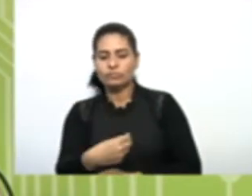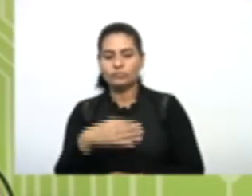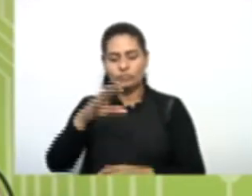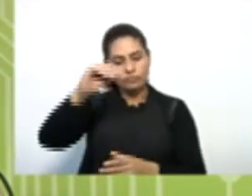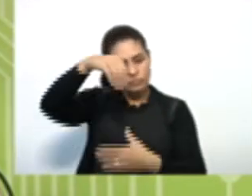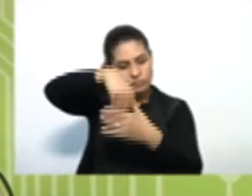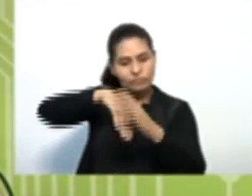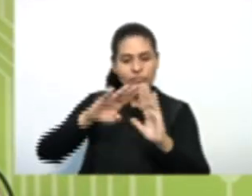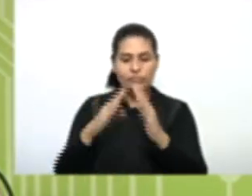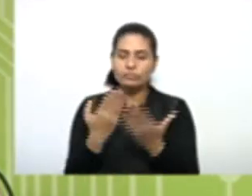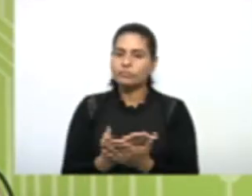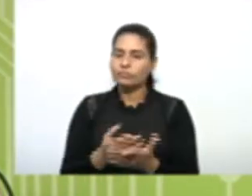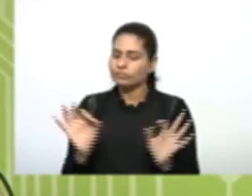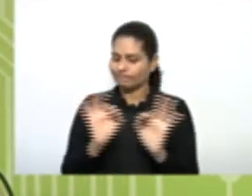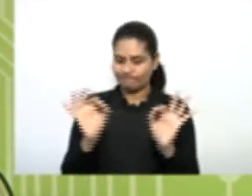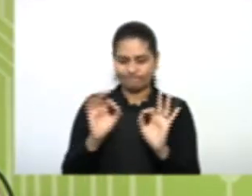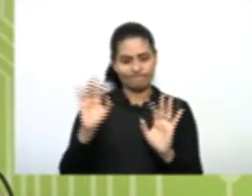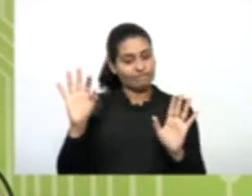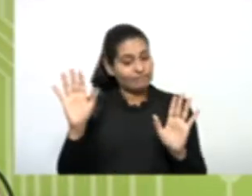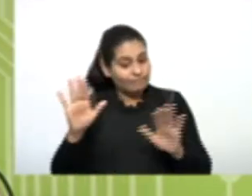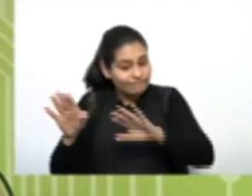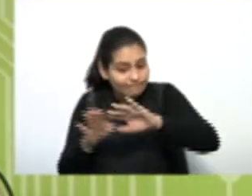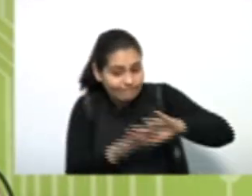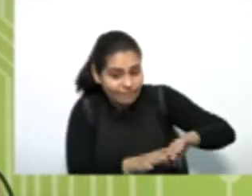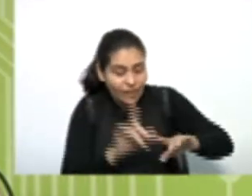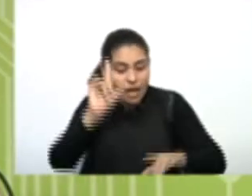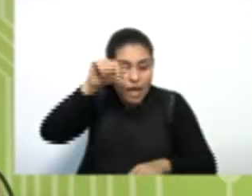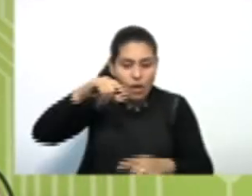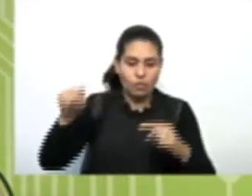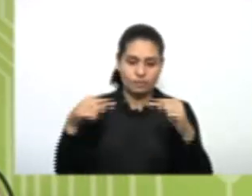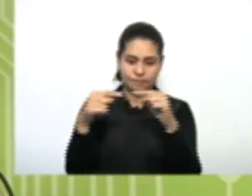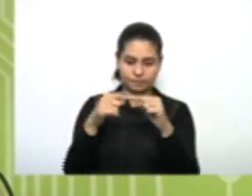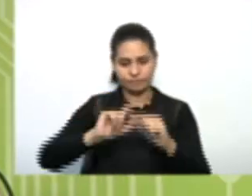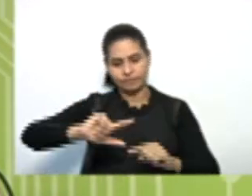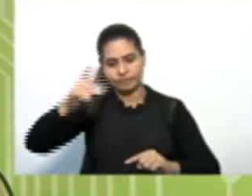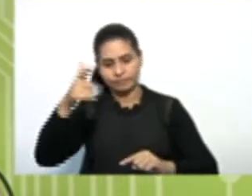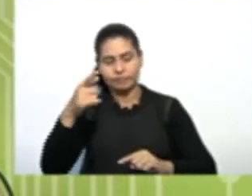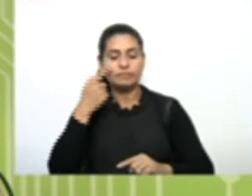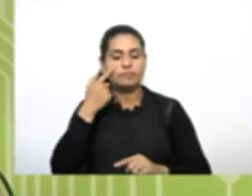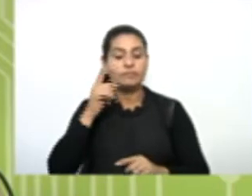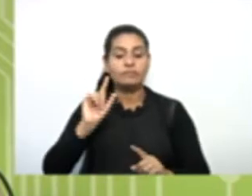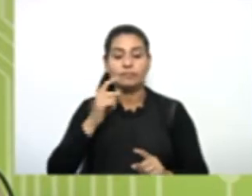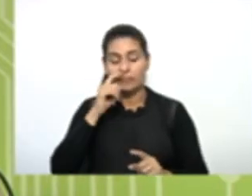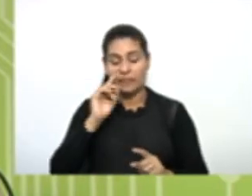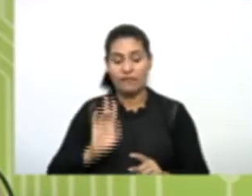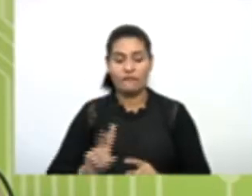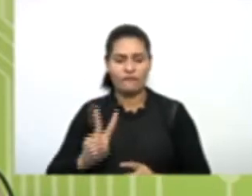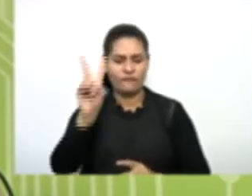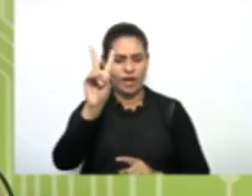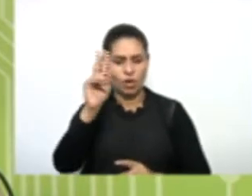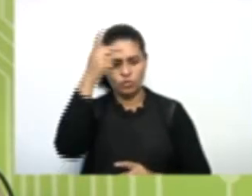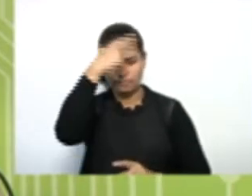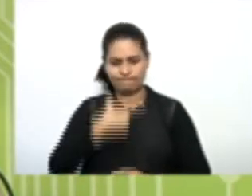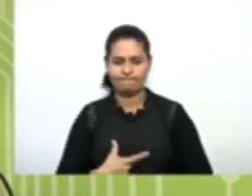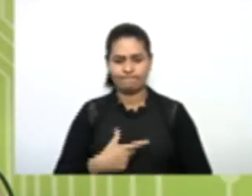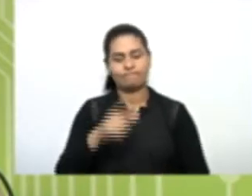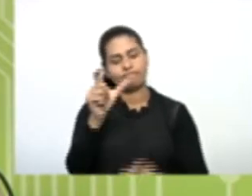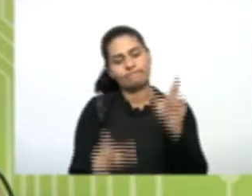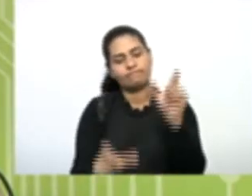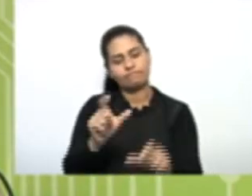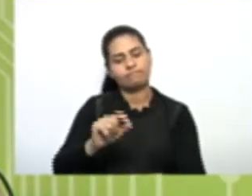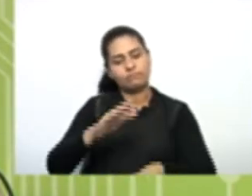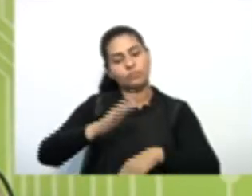bancando nessa escola. Não funciona assim. A lógica é outra. A questão aqui é uma valorização do ser humano e